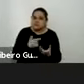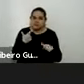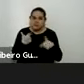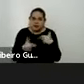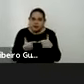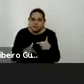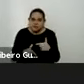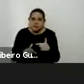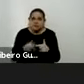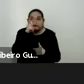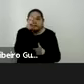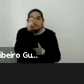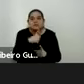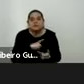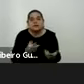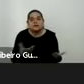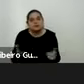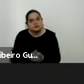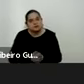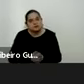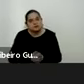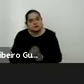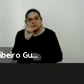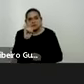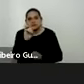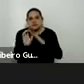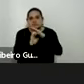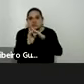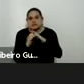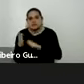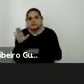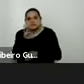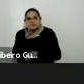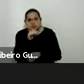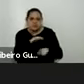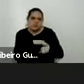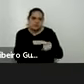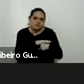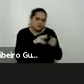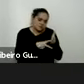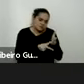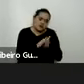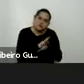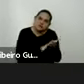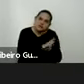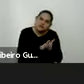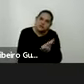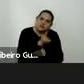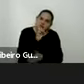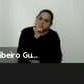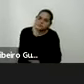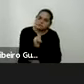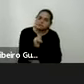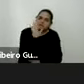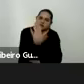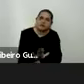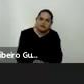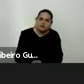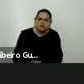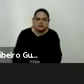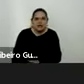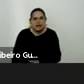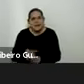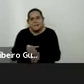ter se a empresa não vai vir conversar com o sindicato? É mais uma forma de isolar o trabalhador do sindicato, afastar ele